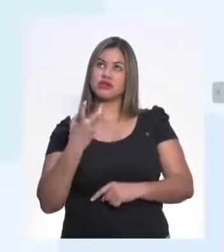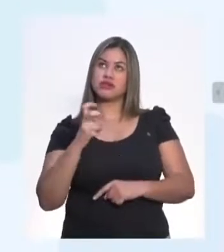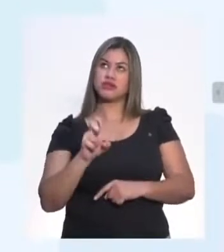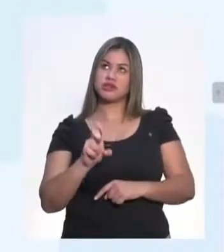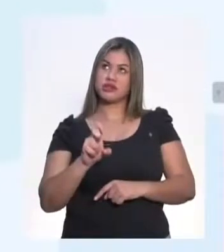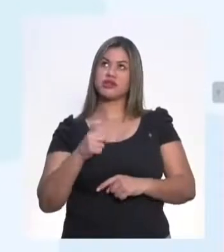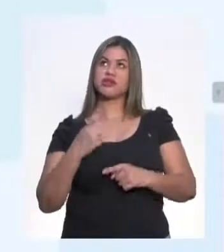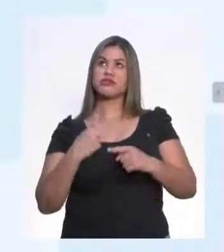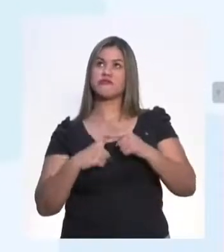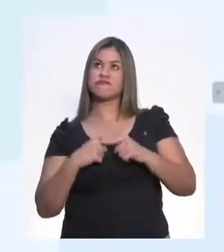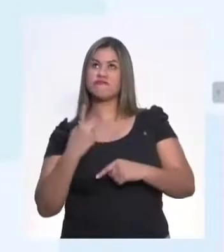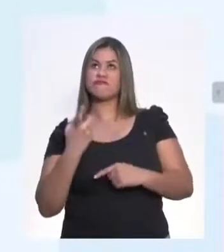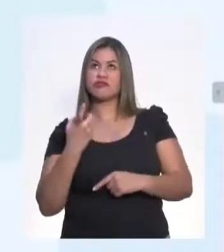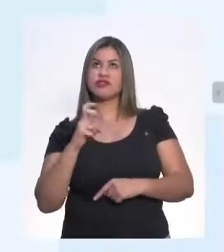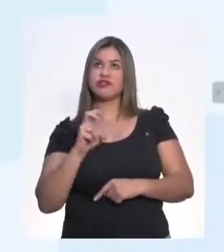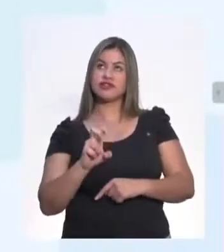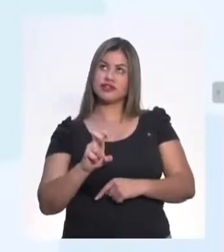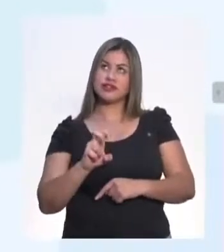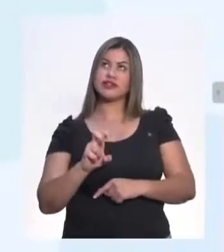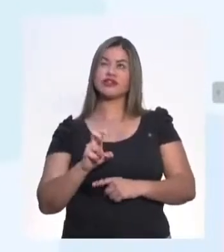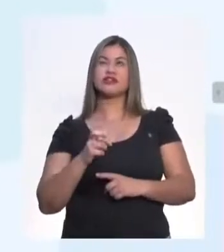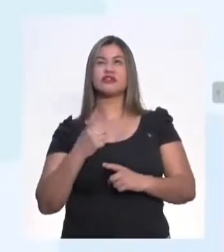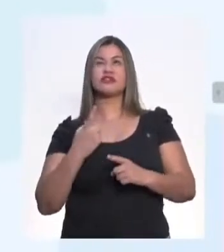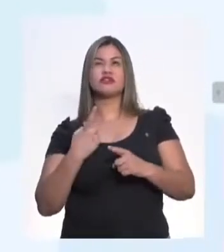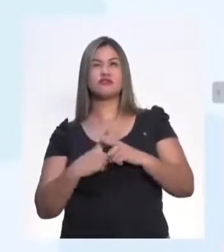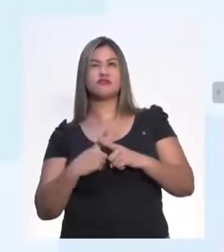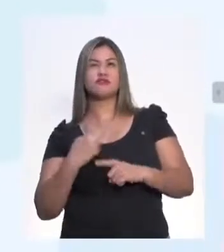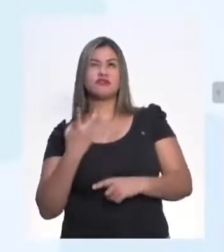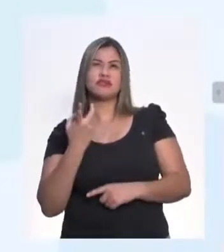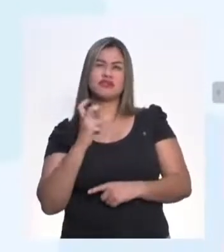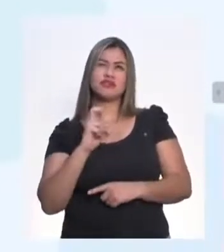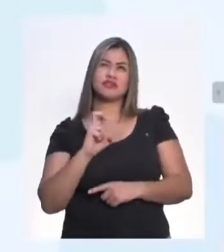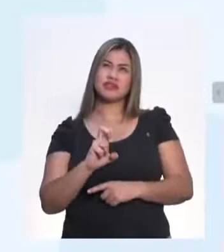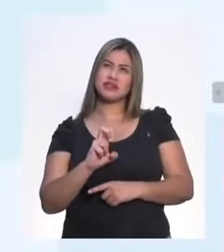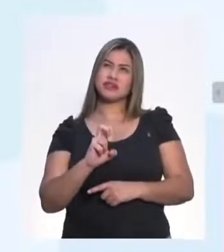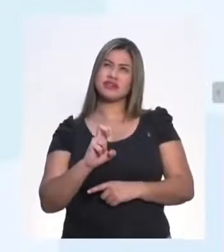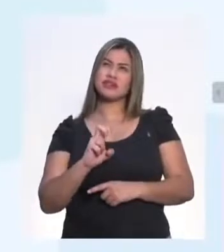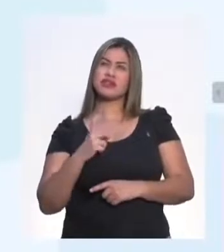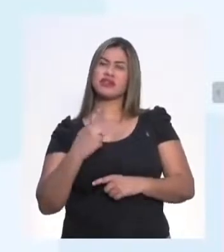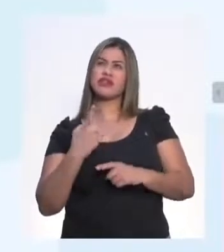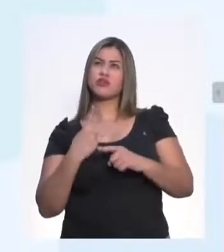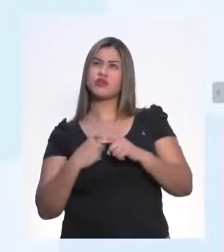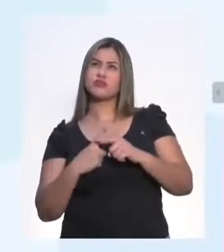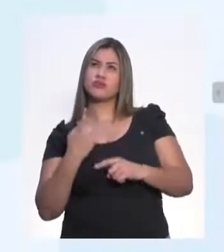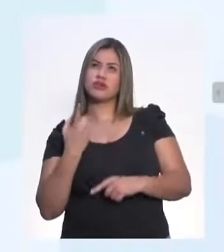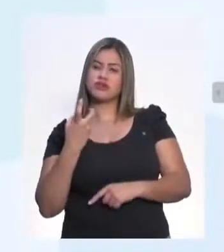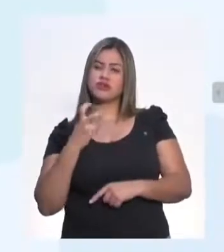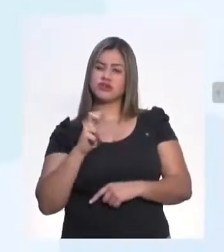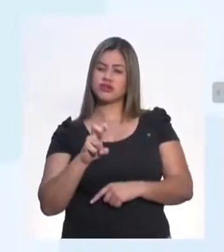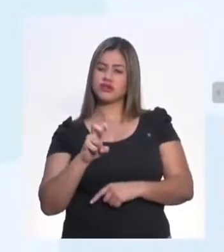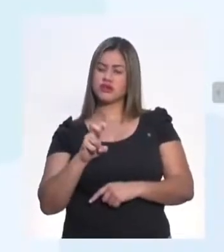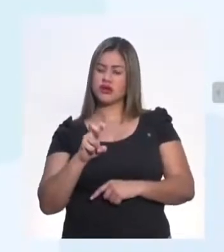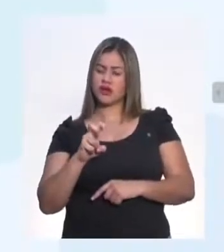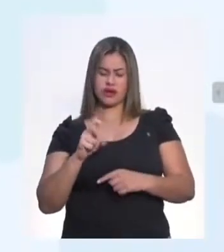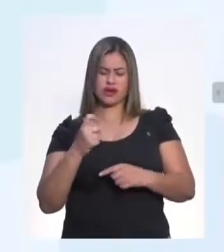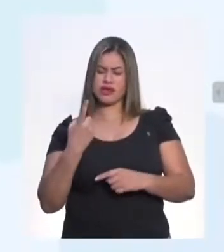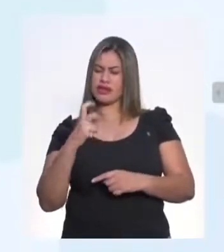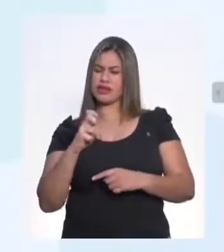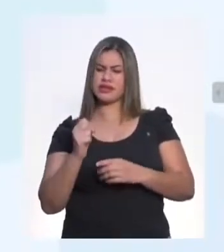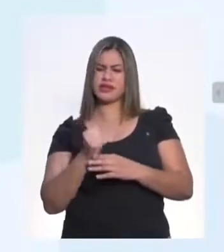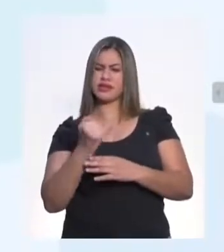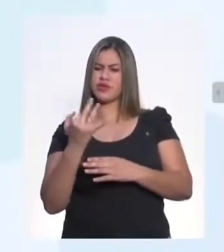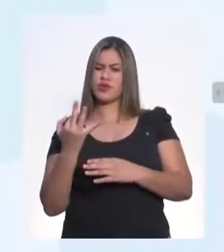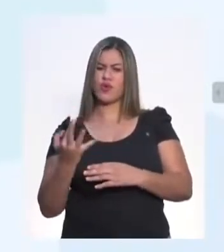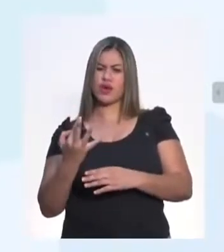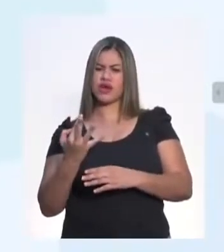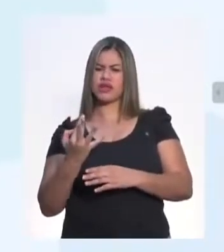mais 15, 45, mais 15, 60, mais 15, 75, mais 15, 90. Então, eu vou